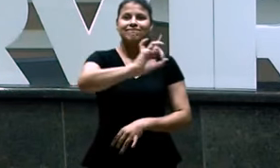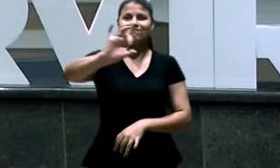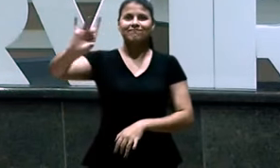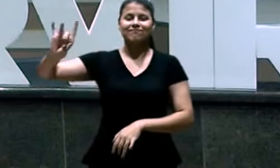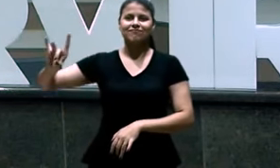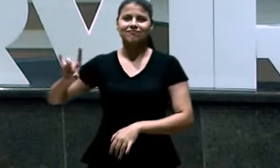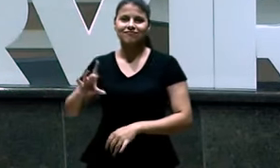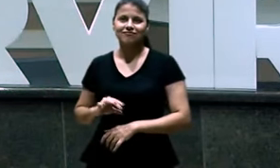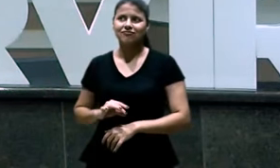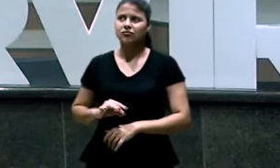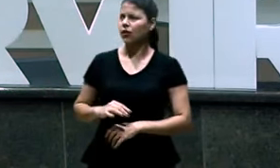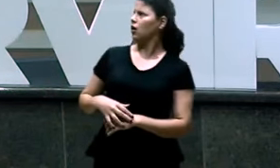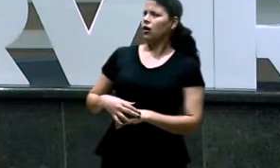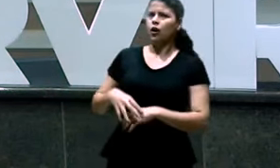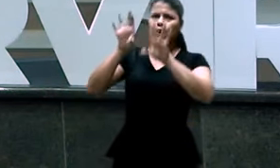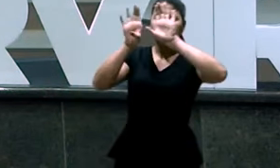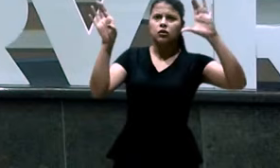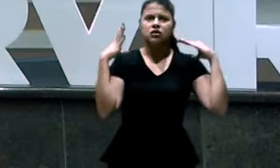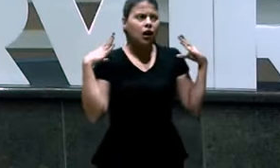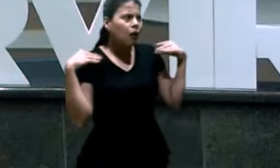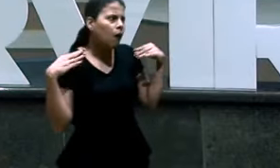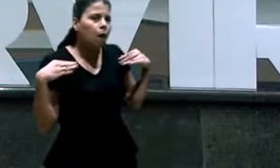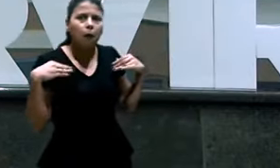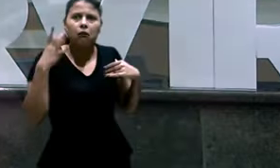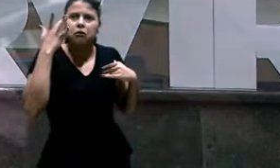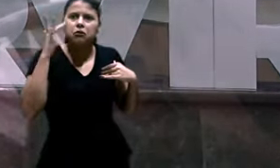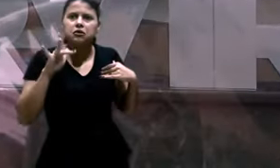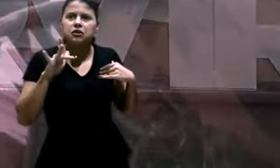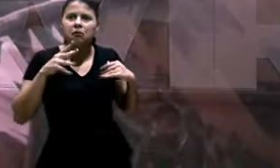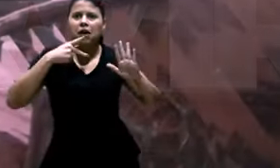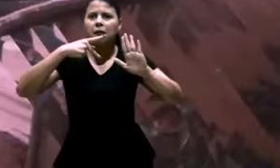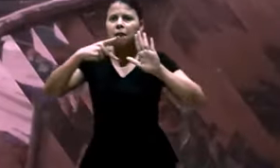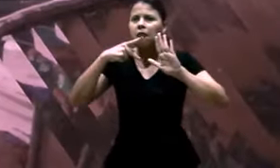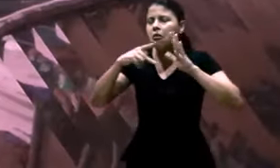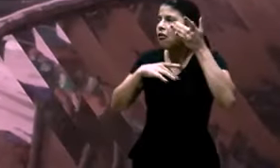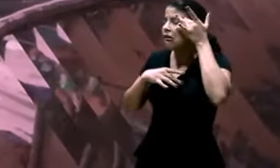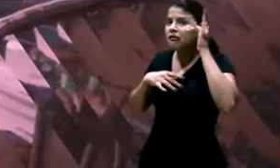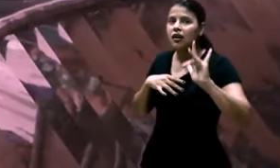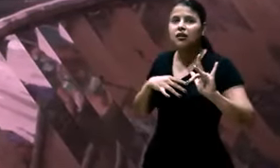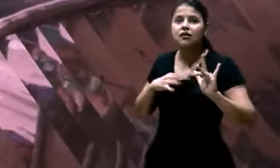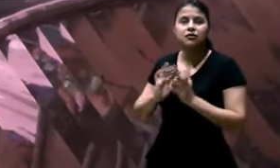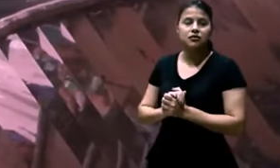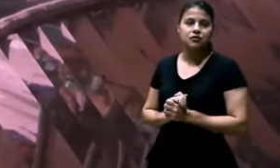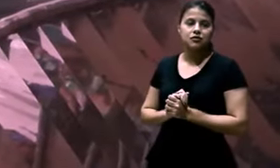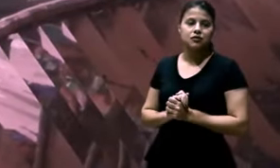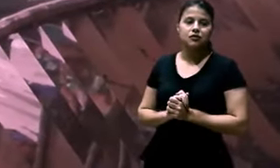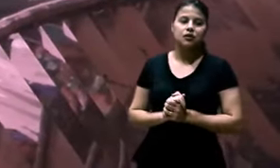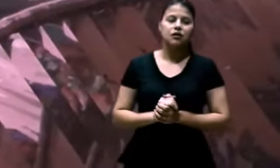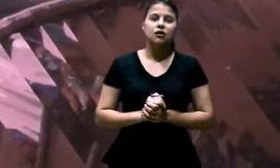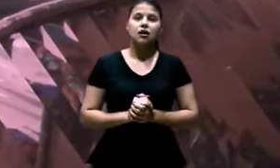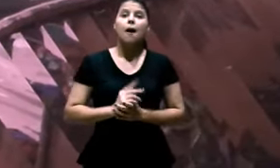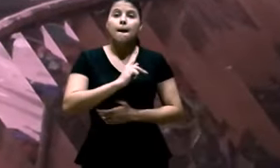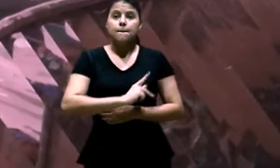Nem os anjos sabiam, nenhum profeta anunciou. Paulo disse: a igreja é um